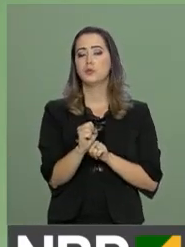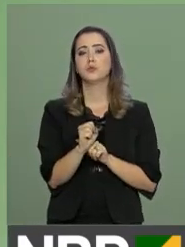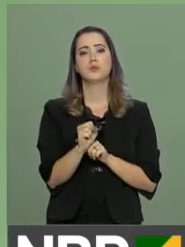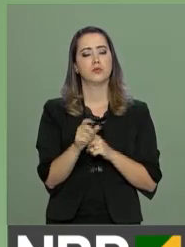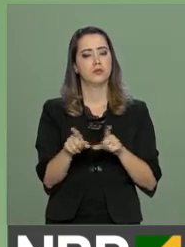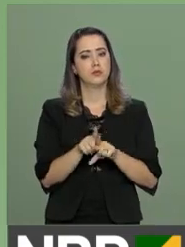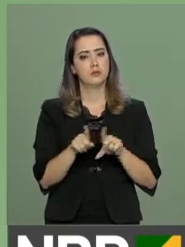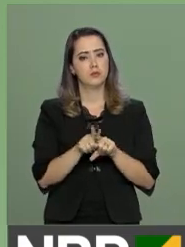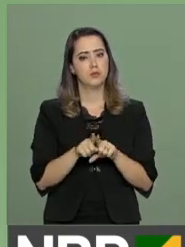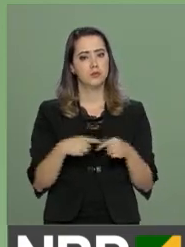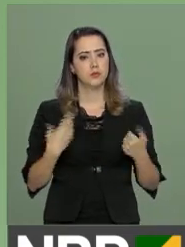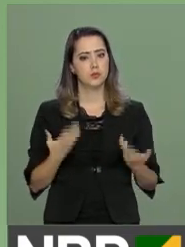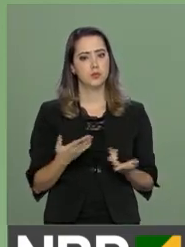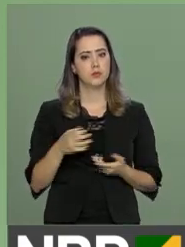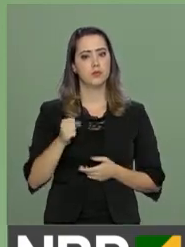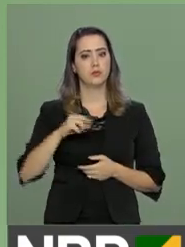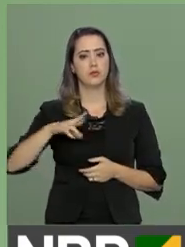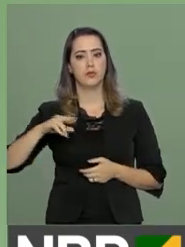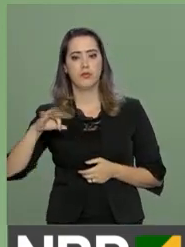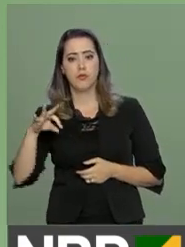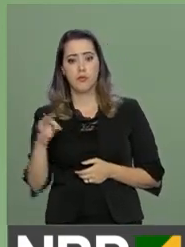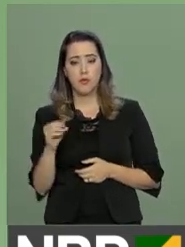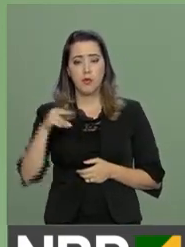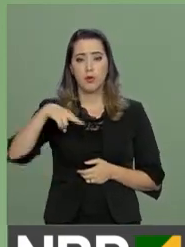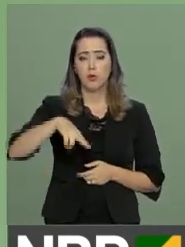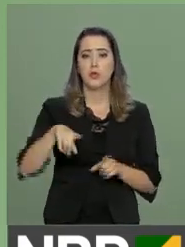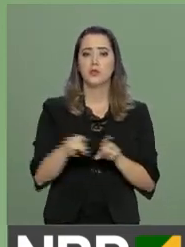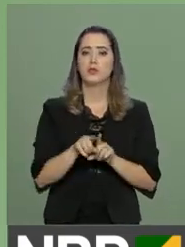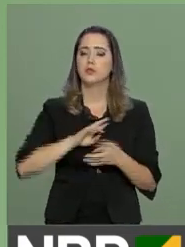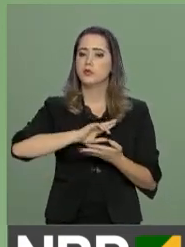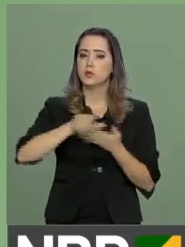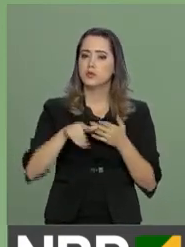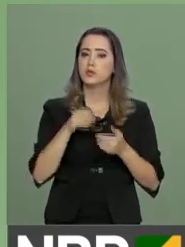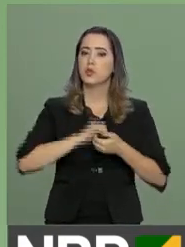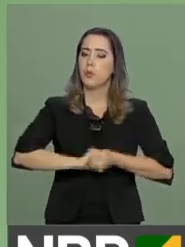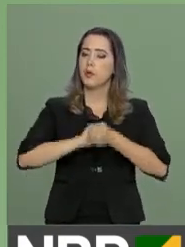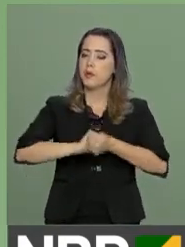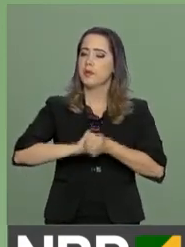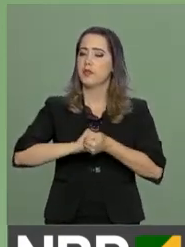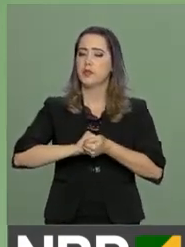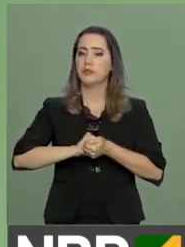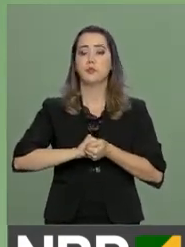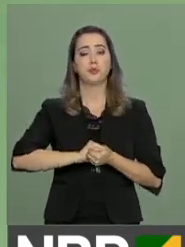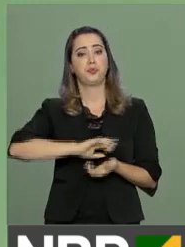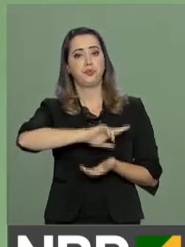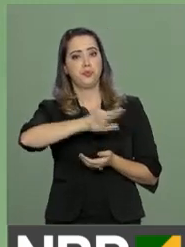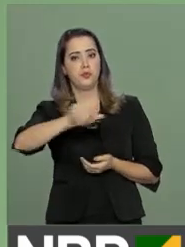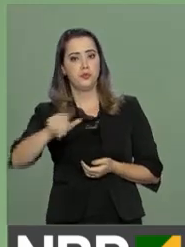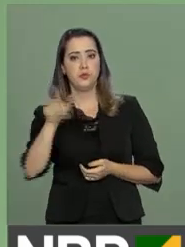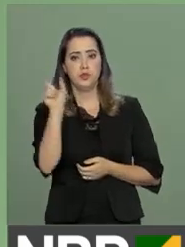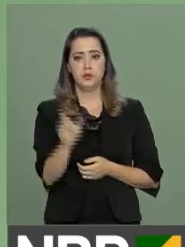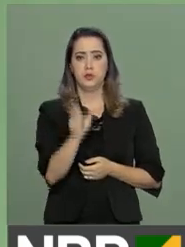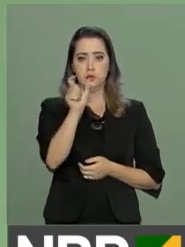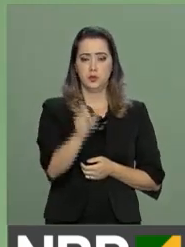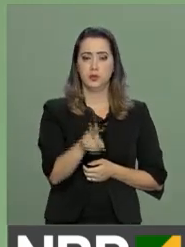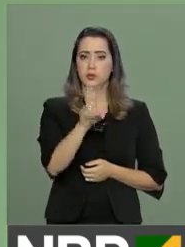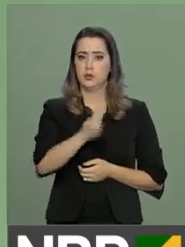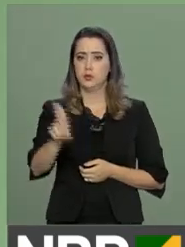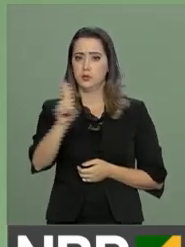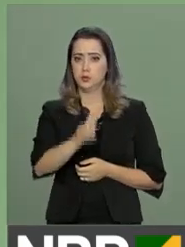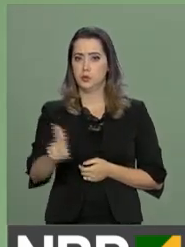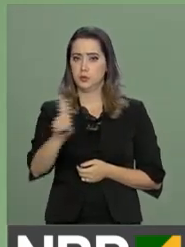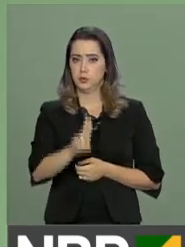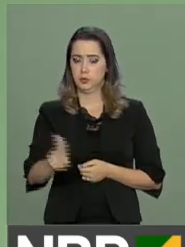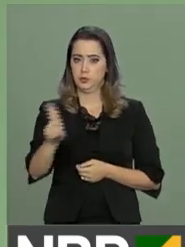o Elton Elmuro, o Marcos Jorge, o Esteves, que já cumprimentei, o Vinícius Lumertz, os